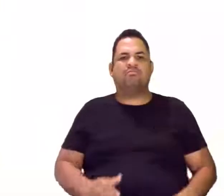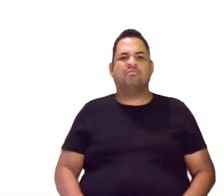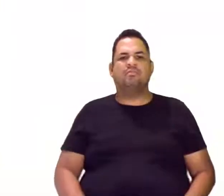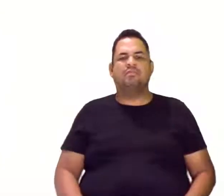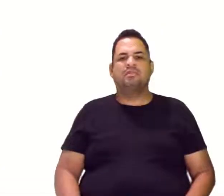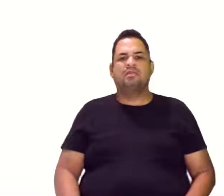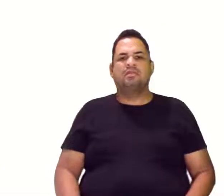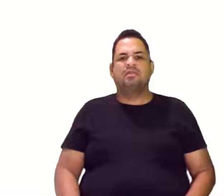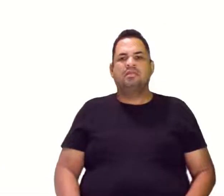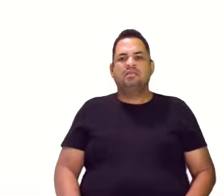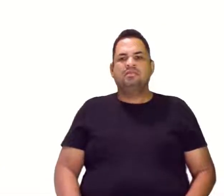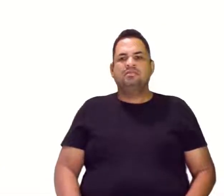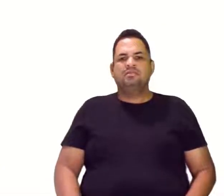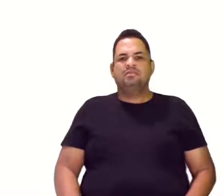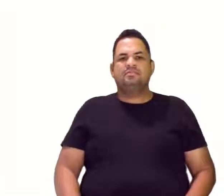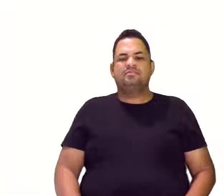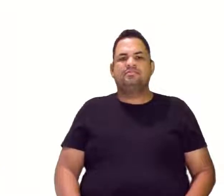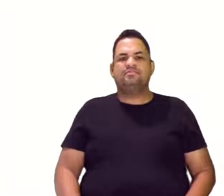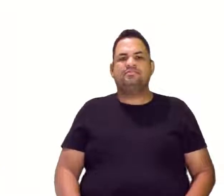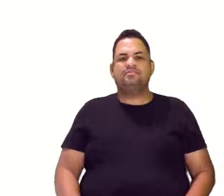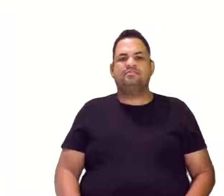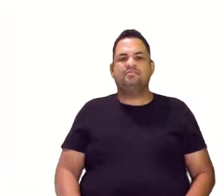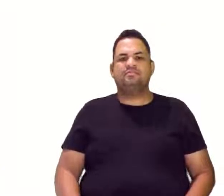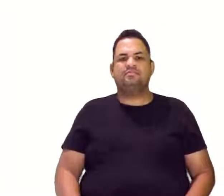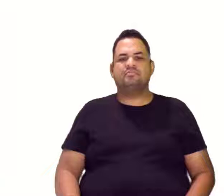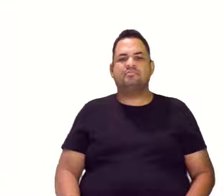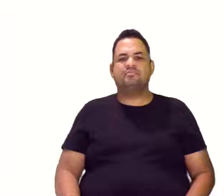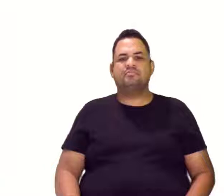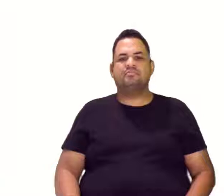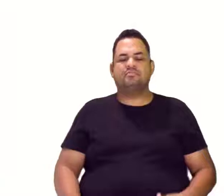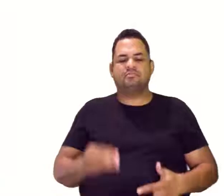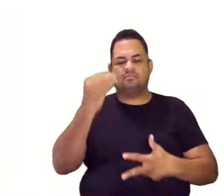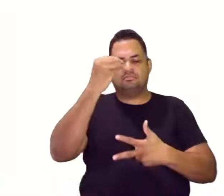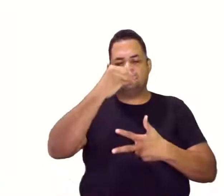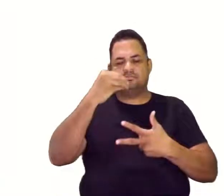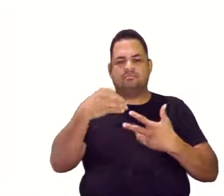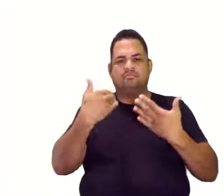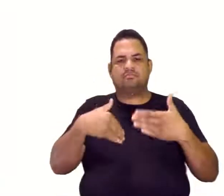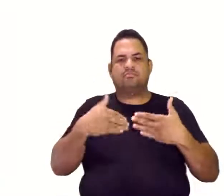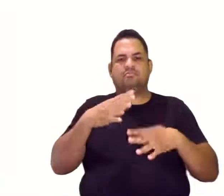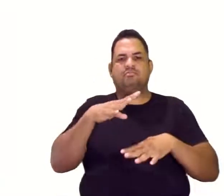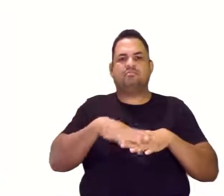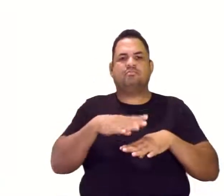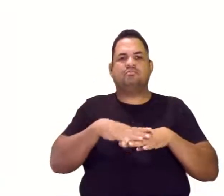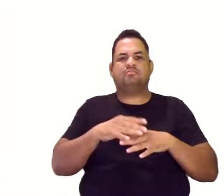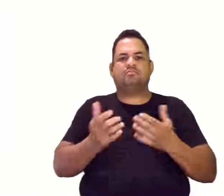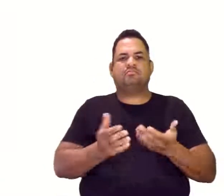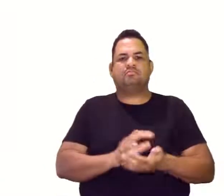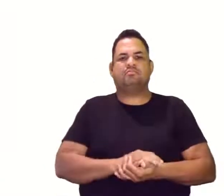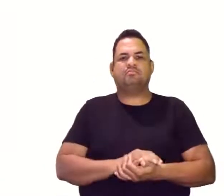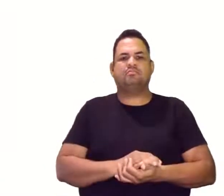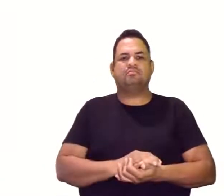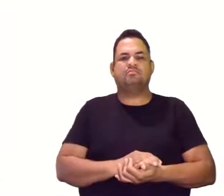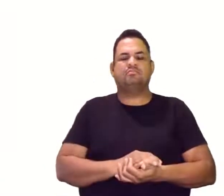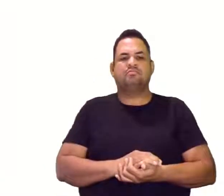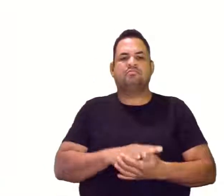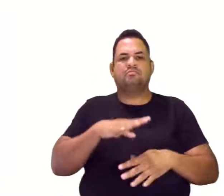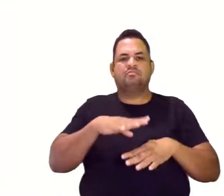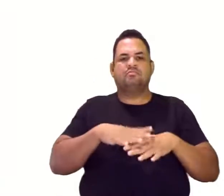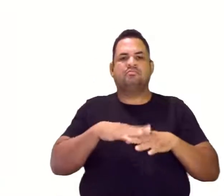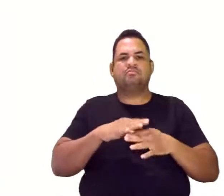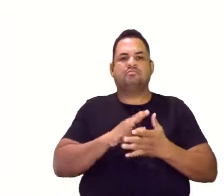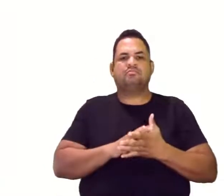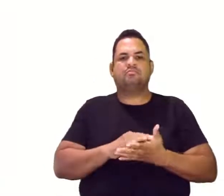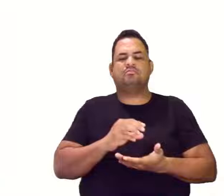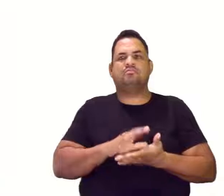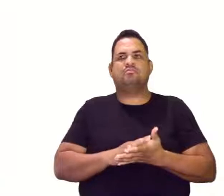você ficar ligado, fica esperto. Vamos lá falar um pouquinho da prova do Enem em matemática. A prova do Enem de matemática nos